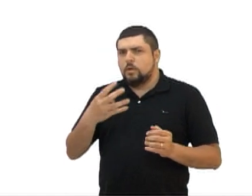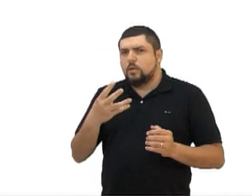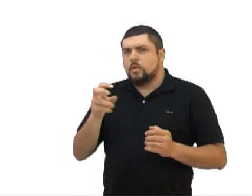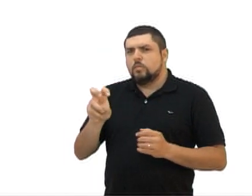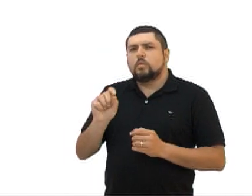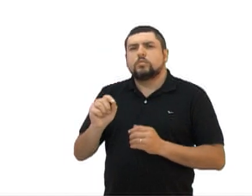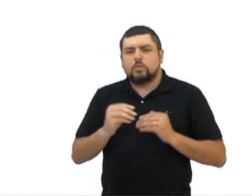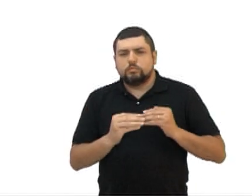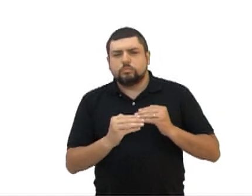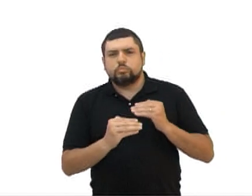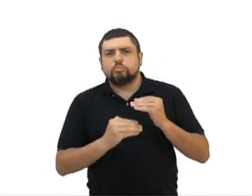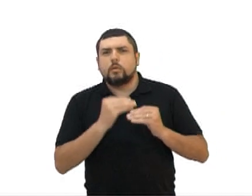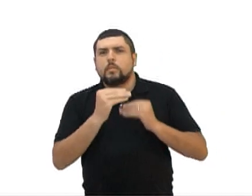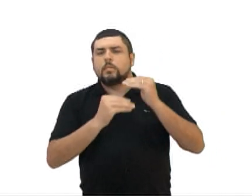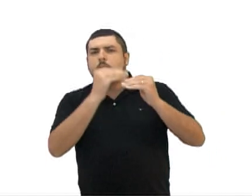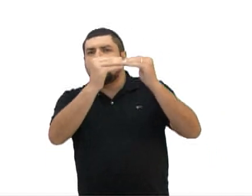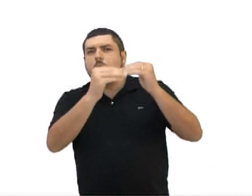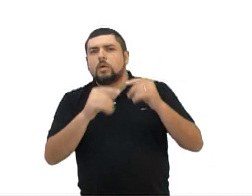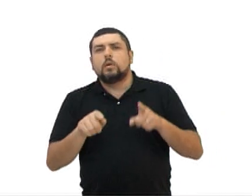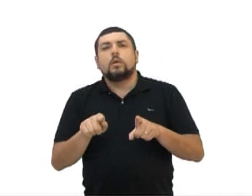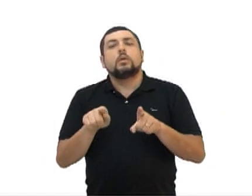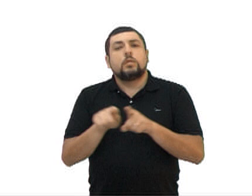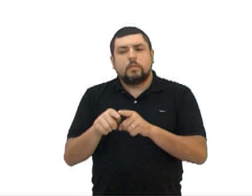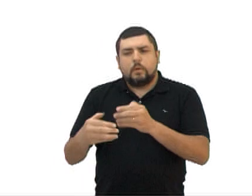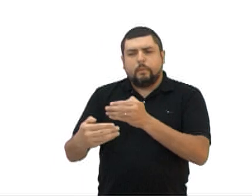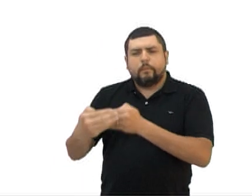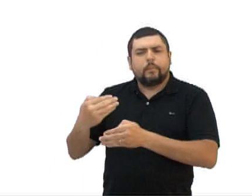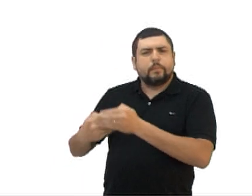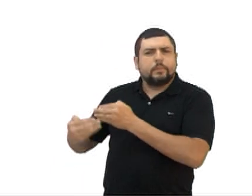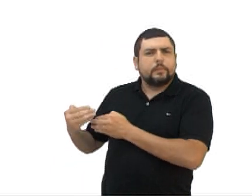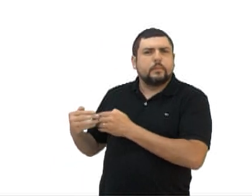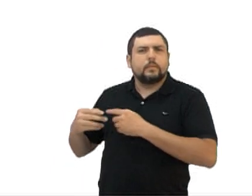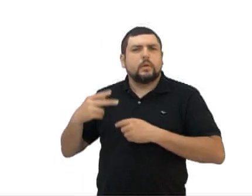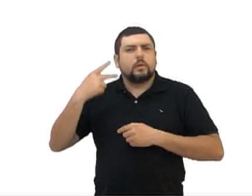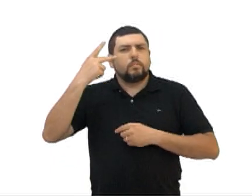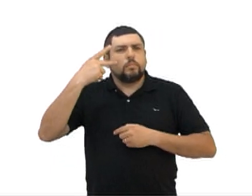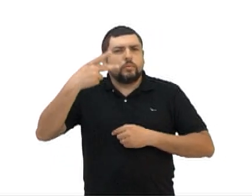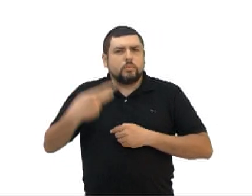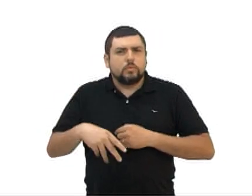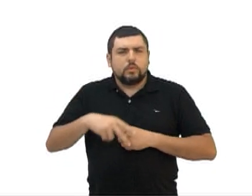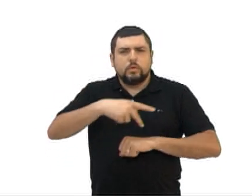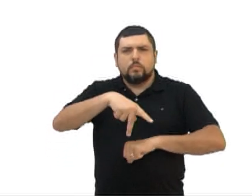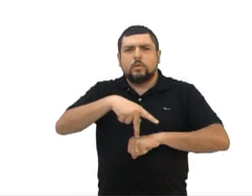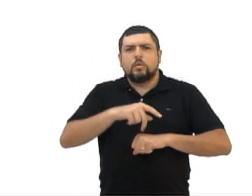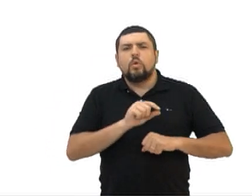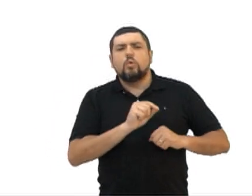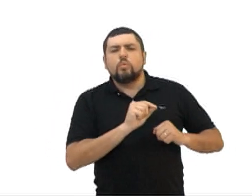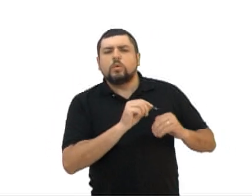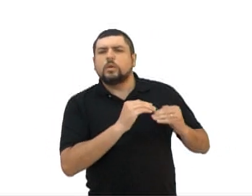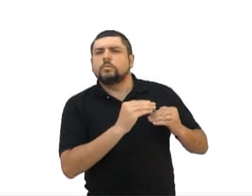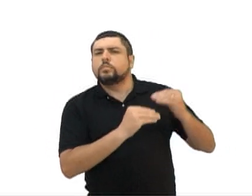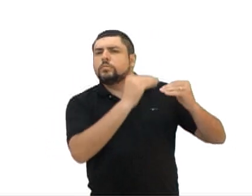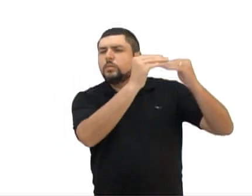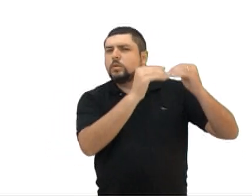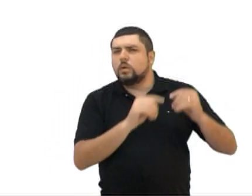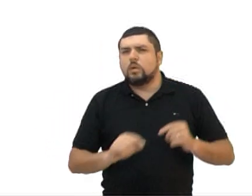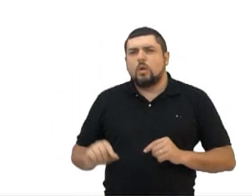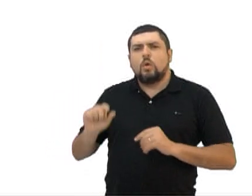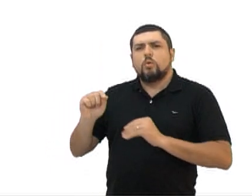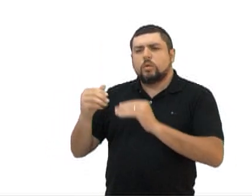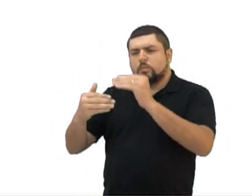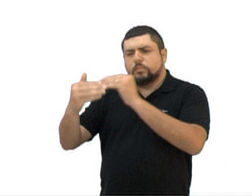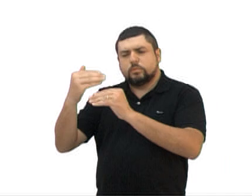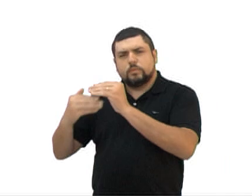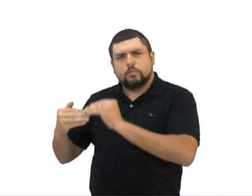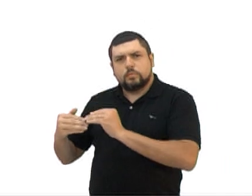registrou avanços e retrocessos na política do país. Indique quais foram os avanços e retrocessos no